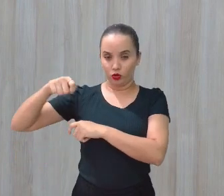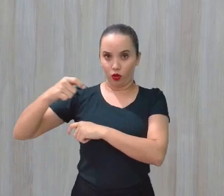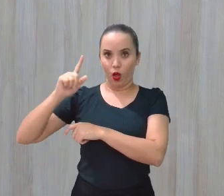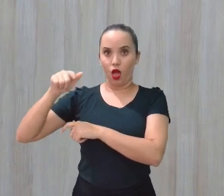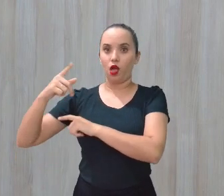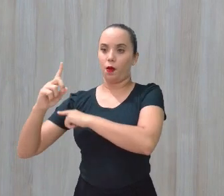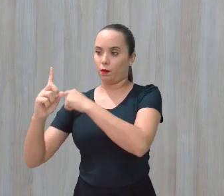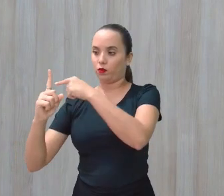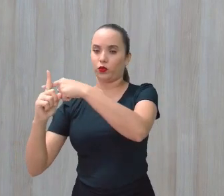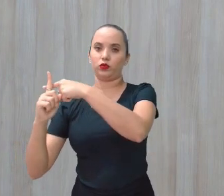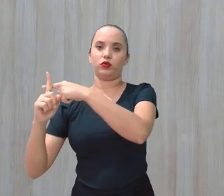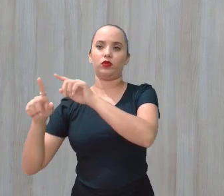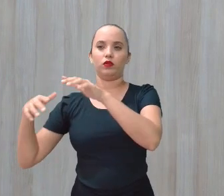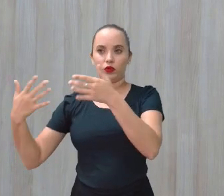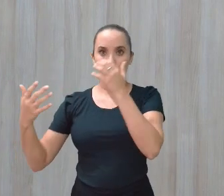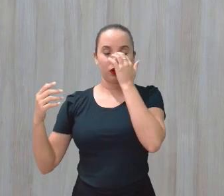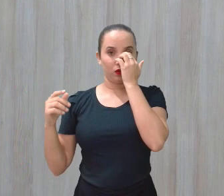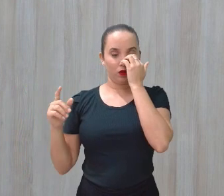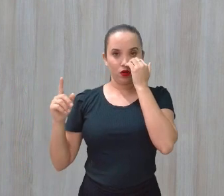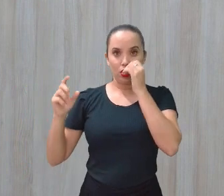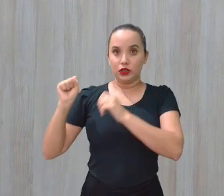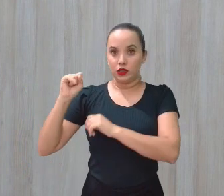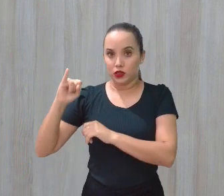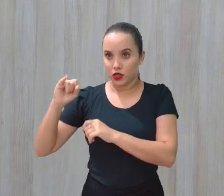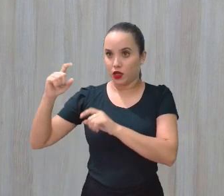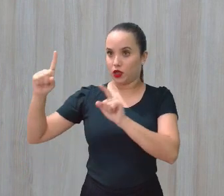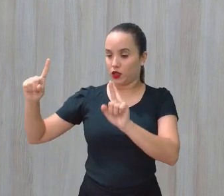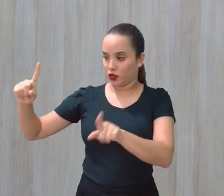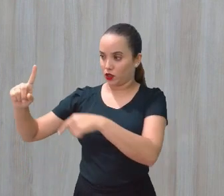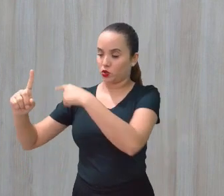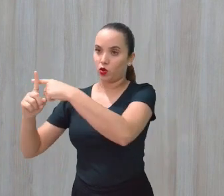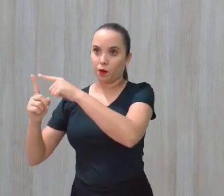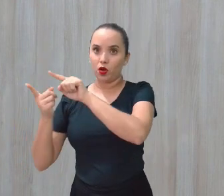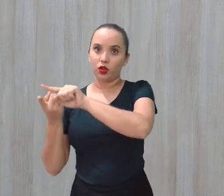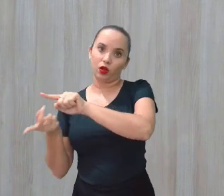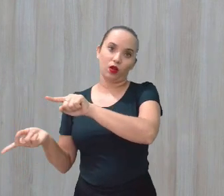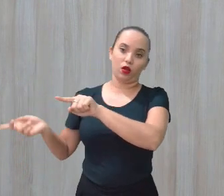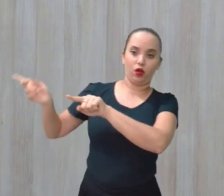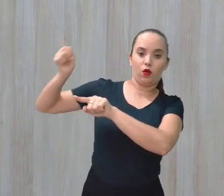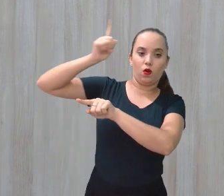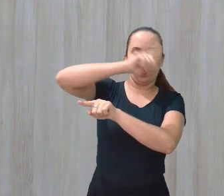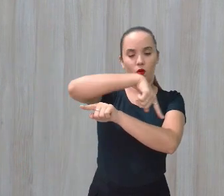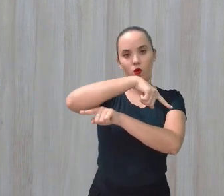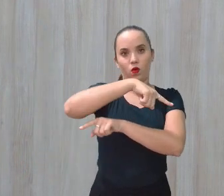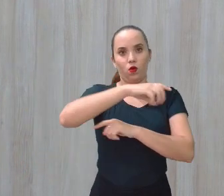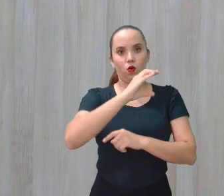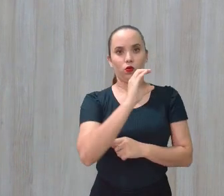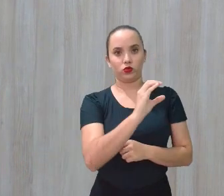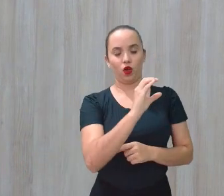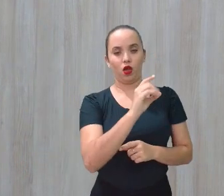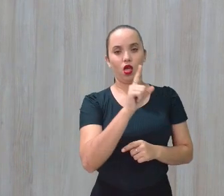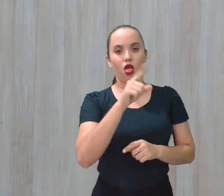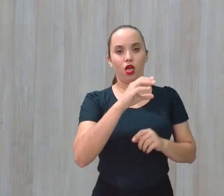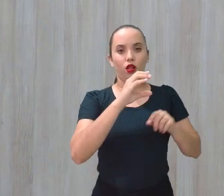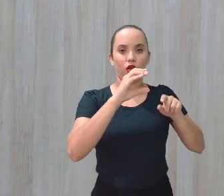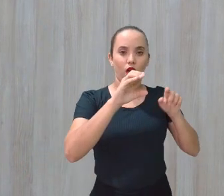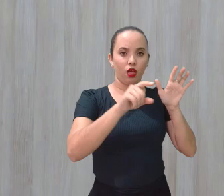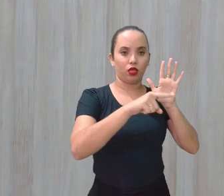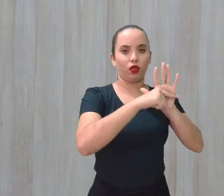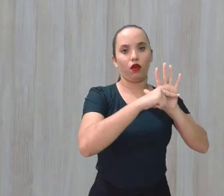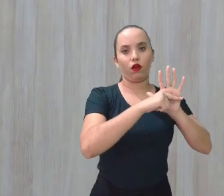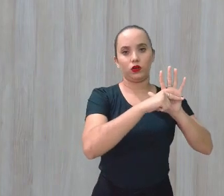balança. Então, se ele está somando a esse lado da equação, quando eu passar ele para o outro lado, ele vai passar